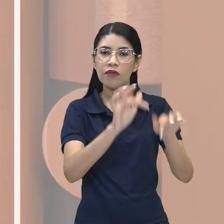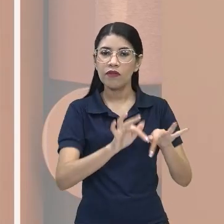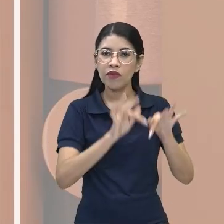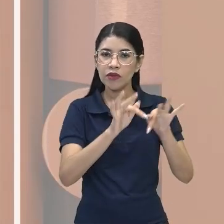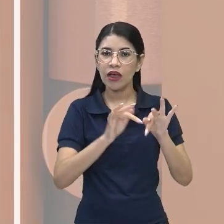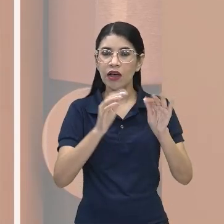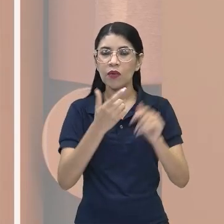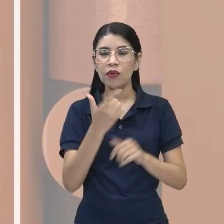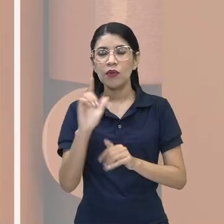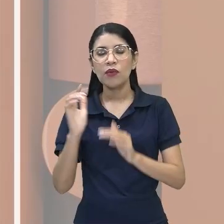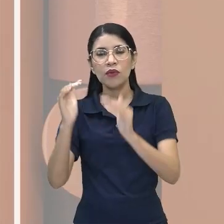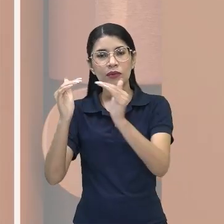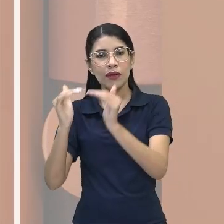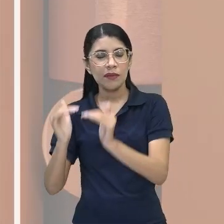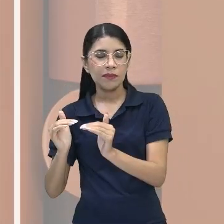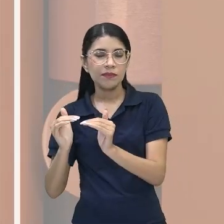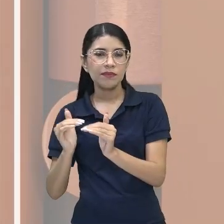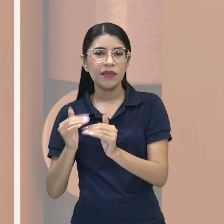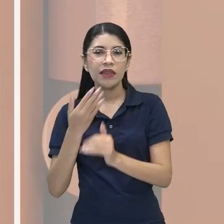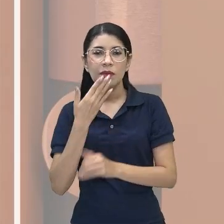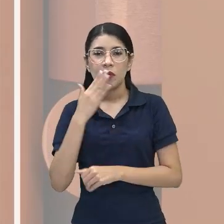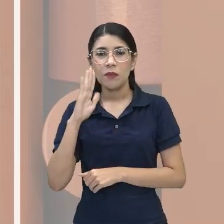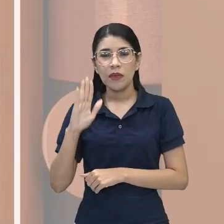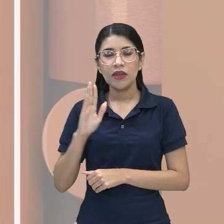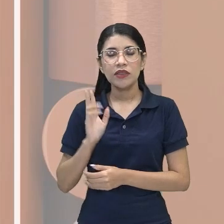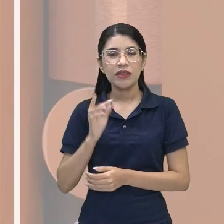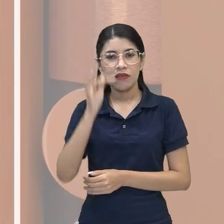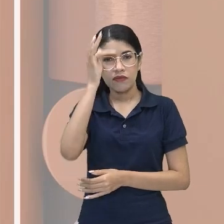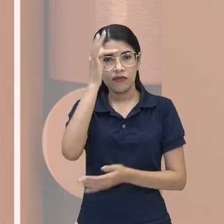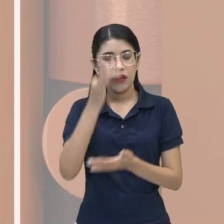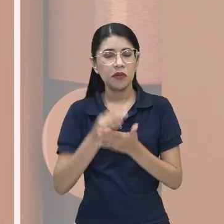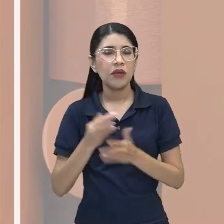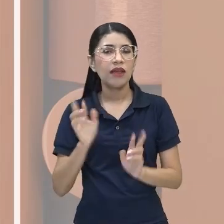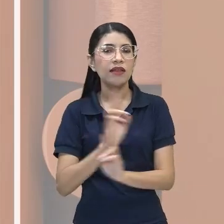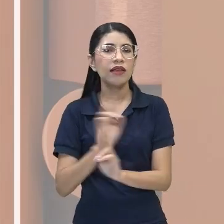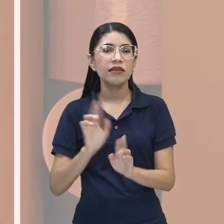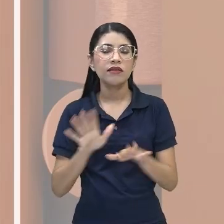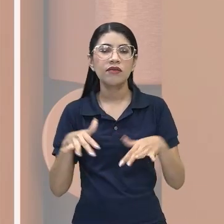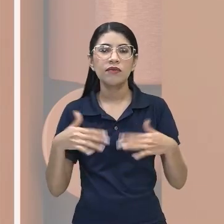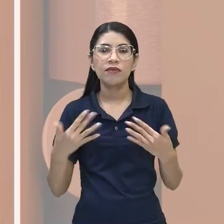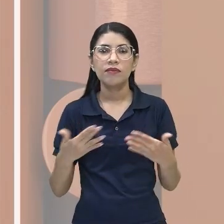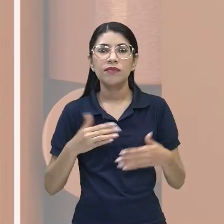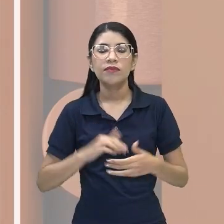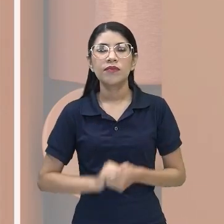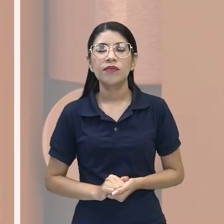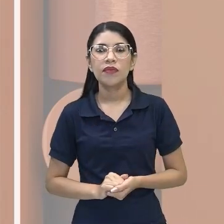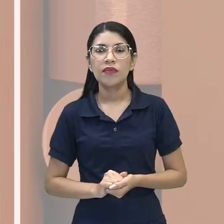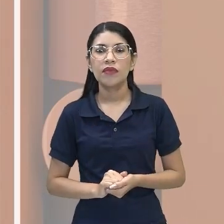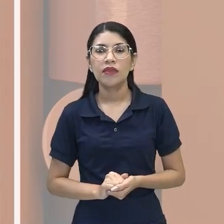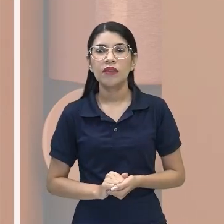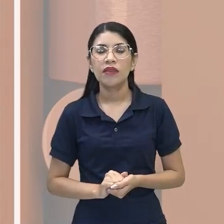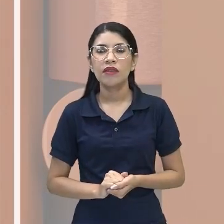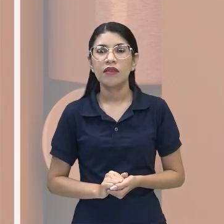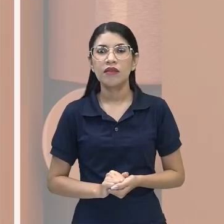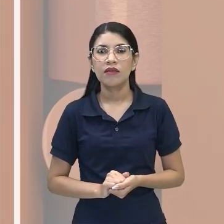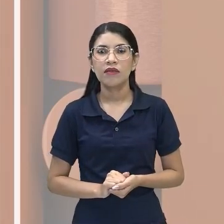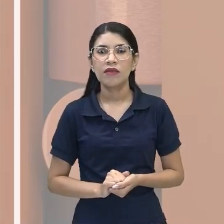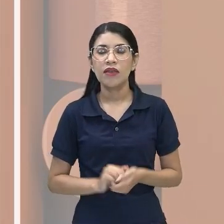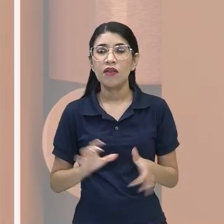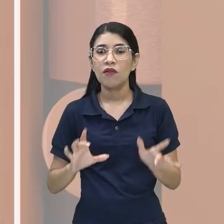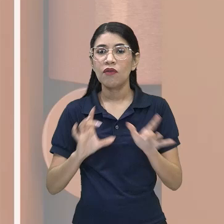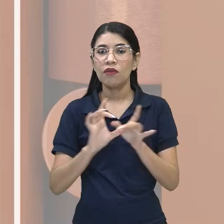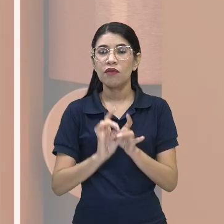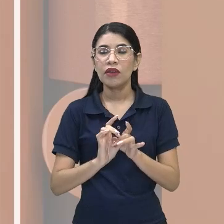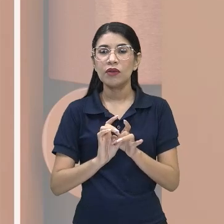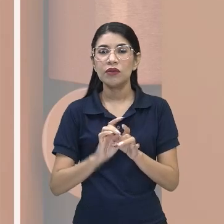menor, que jura fidelidade a ele, existia uma relação, professor? Existia a relação que é conhecida como vínculo